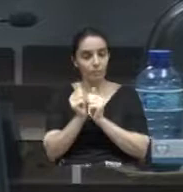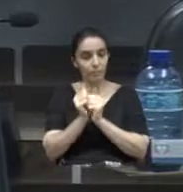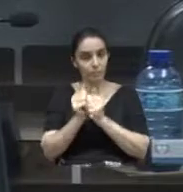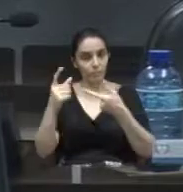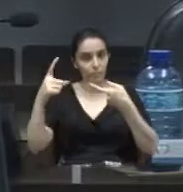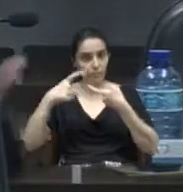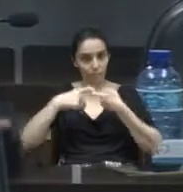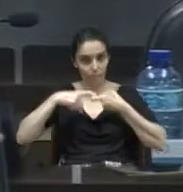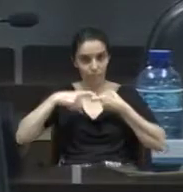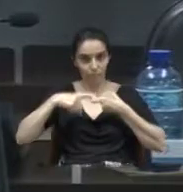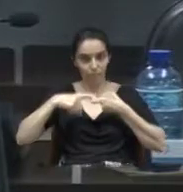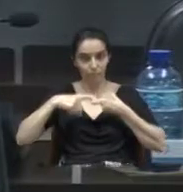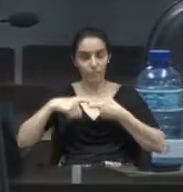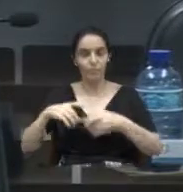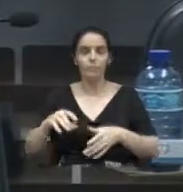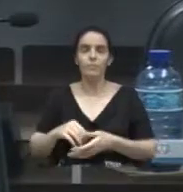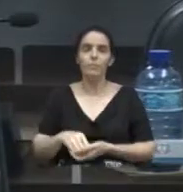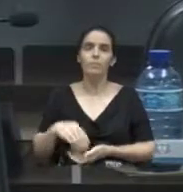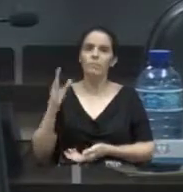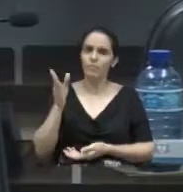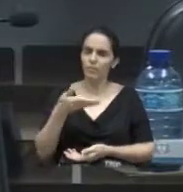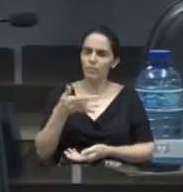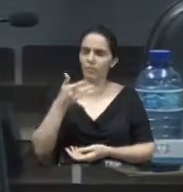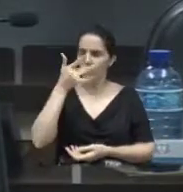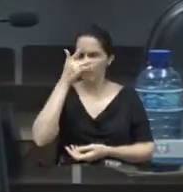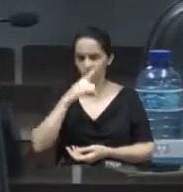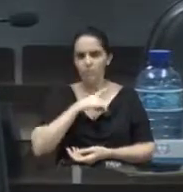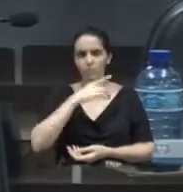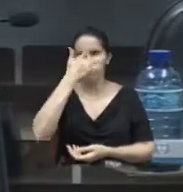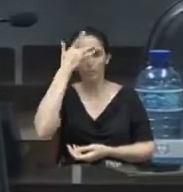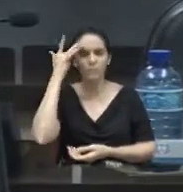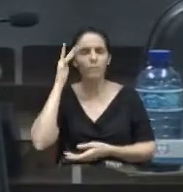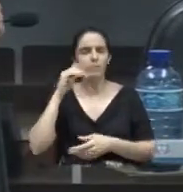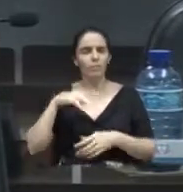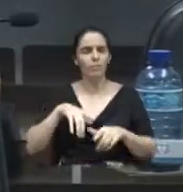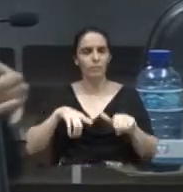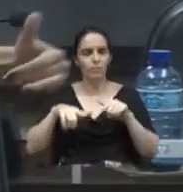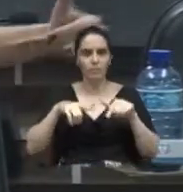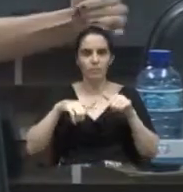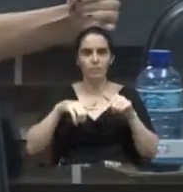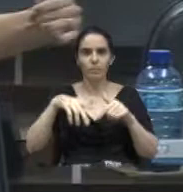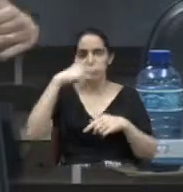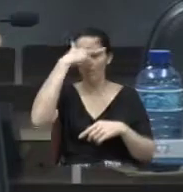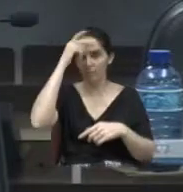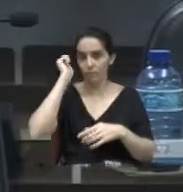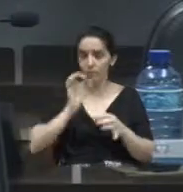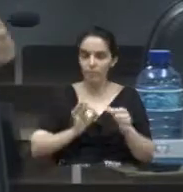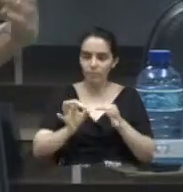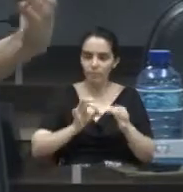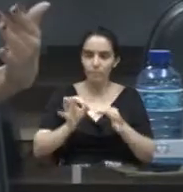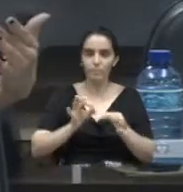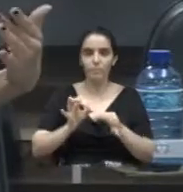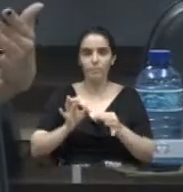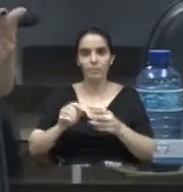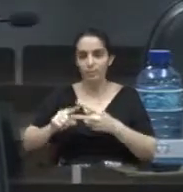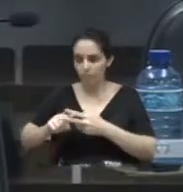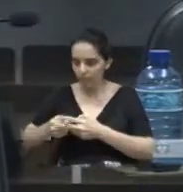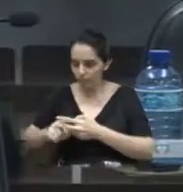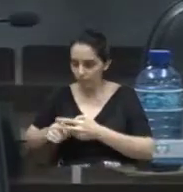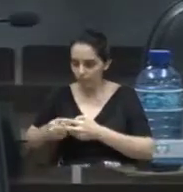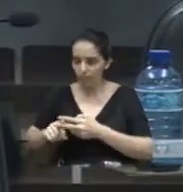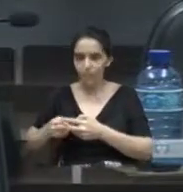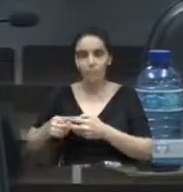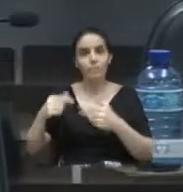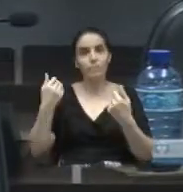meio até dos próprios fornecedores que já prestam esse serviço para a prefeitura, para organizarem para que haja manutenção dessa